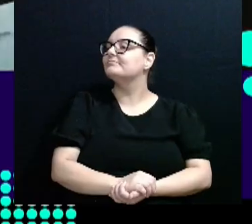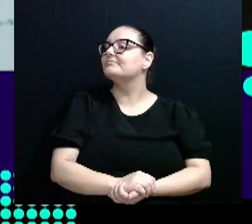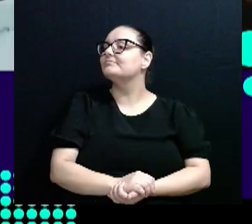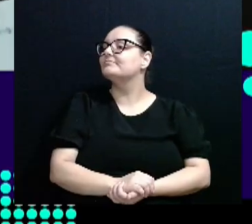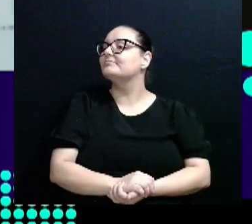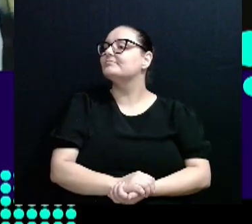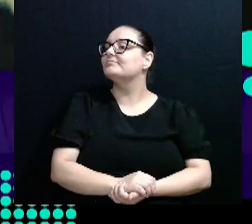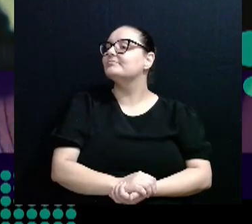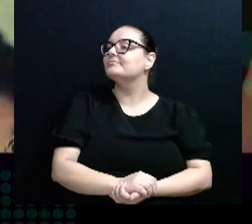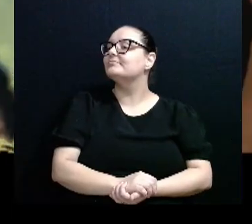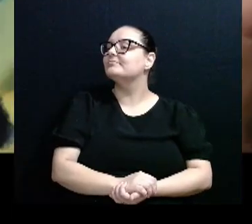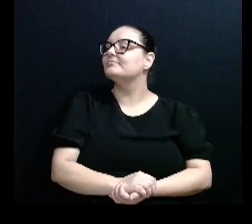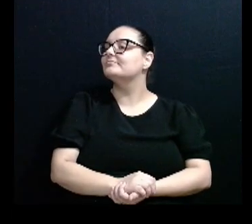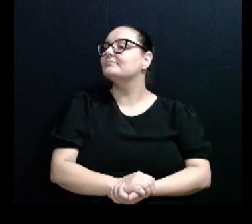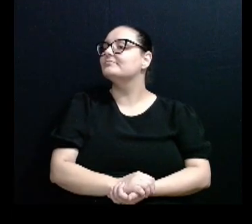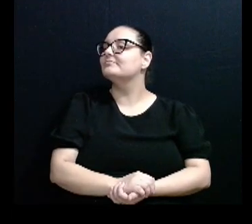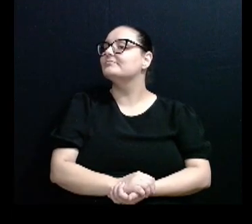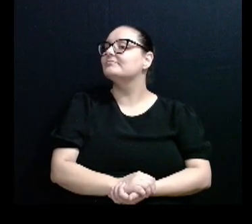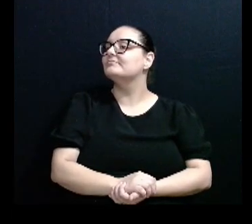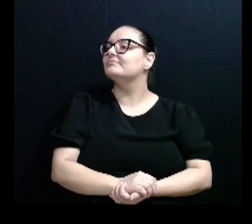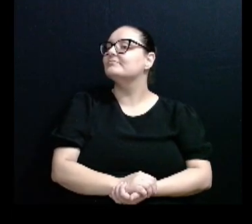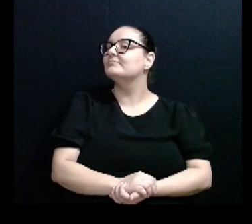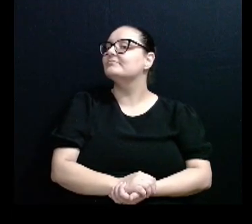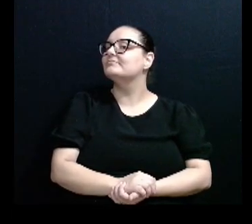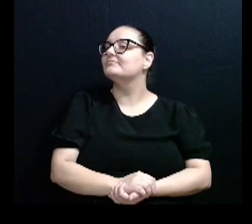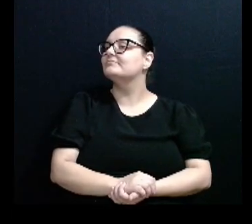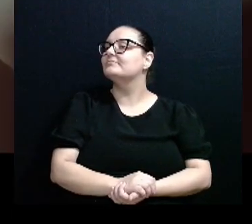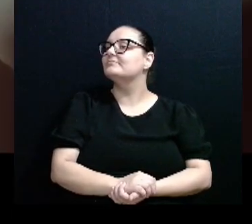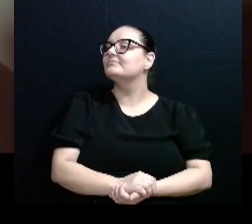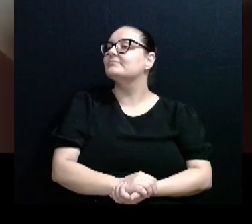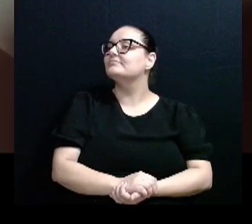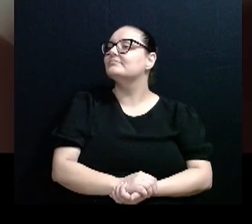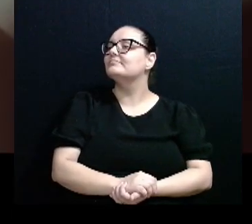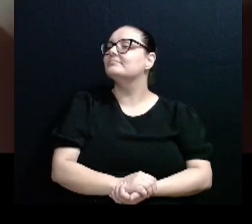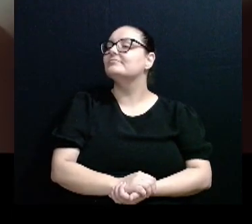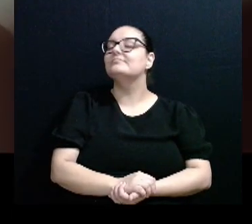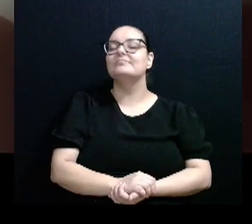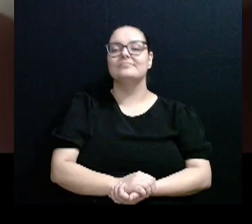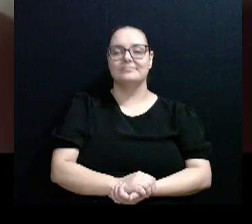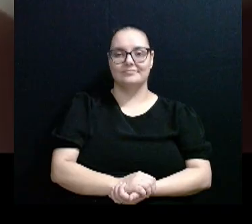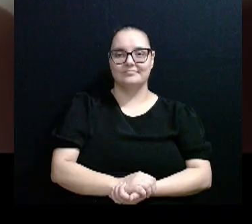Não, horror eu também não tenho, não. Agentes Muito Especiais.